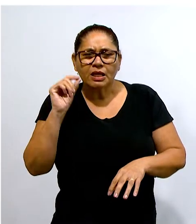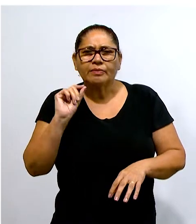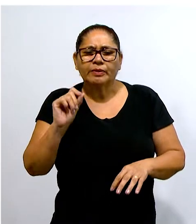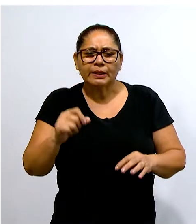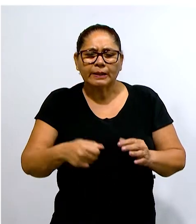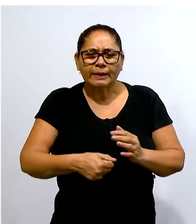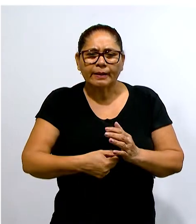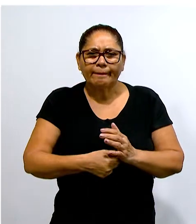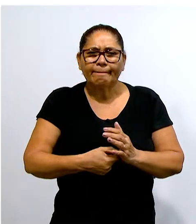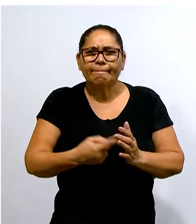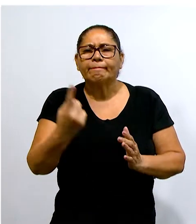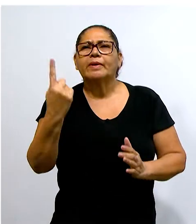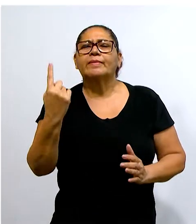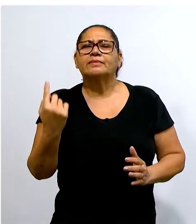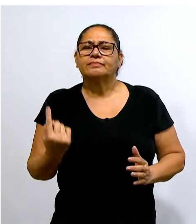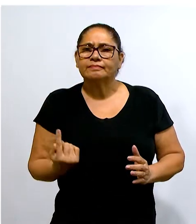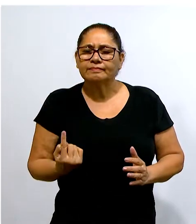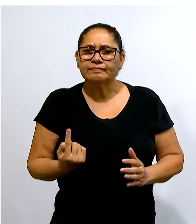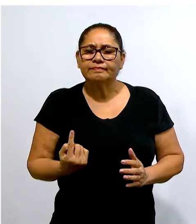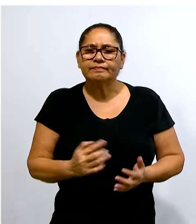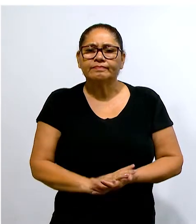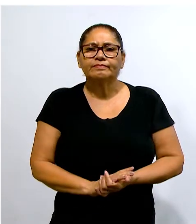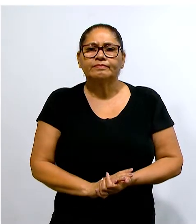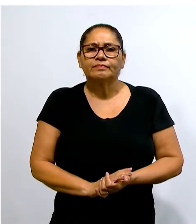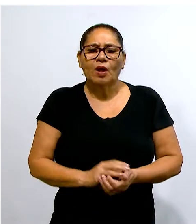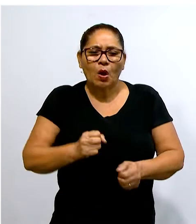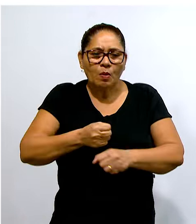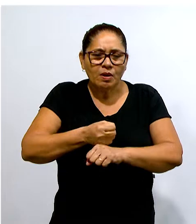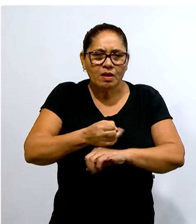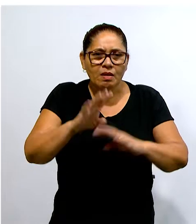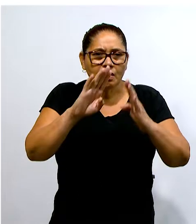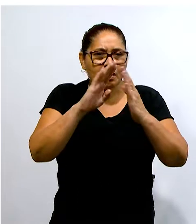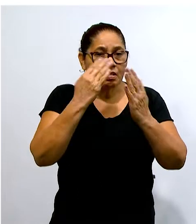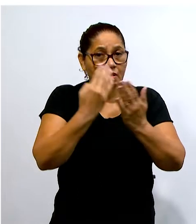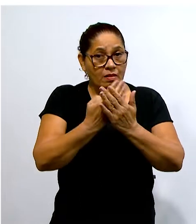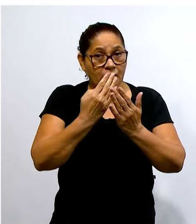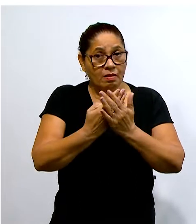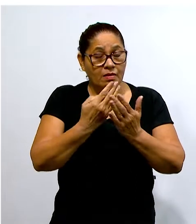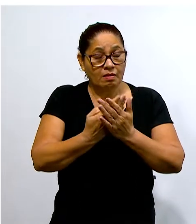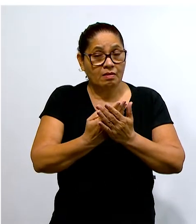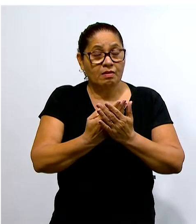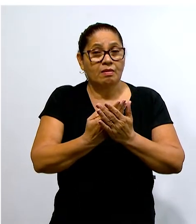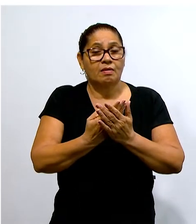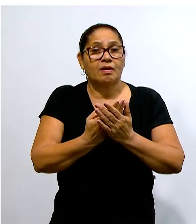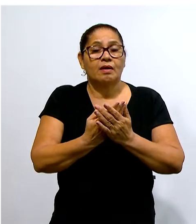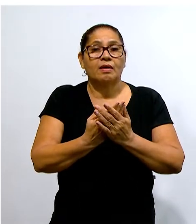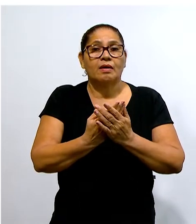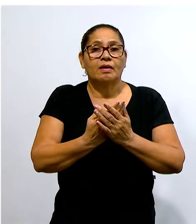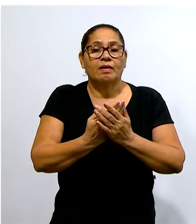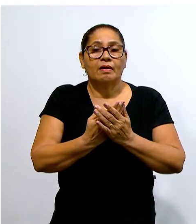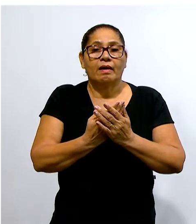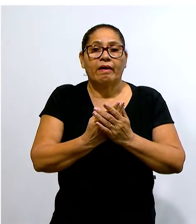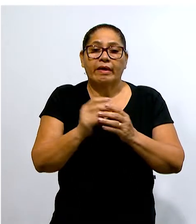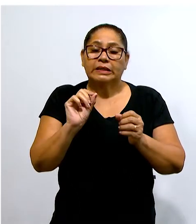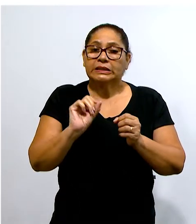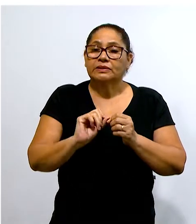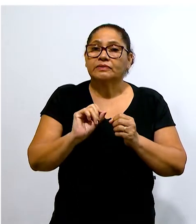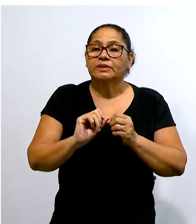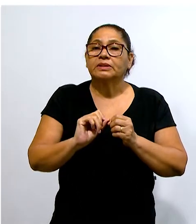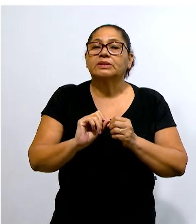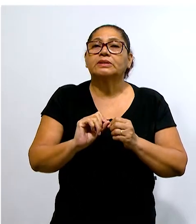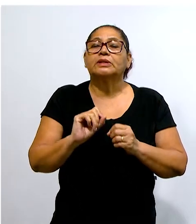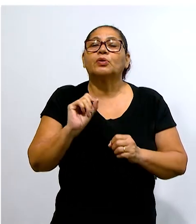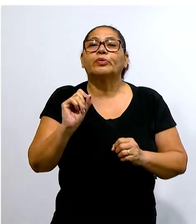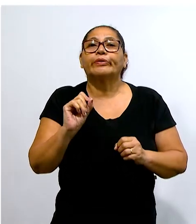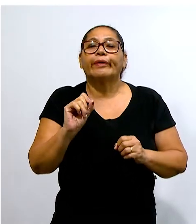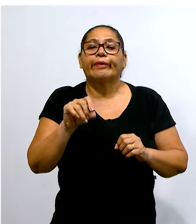né, a obrigação da escola, a primeira finalidade da escola é promover a